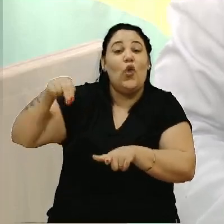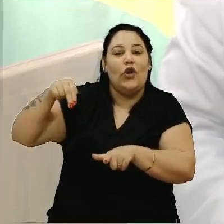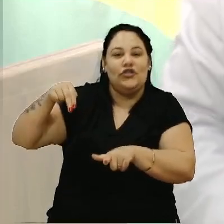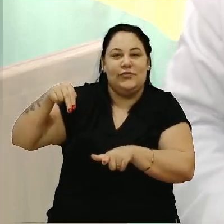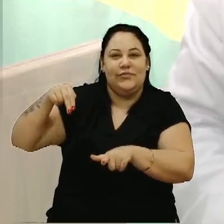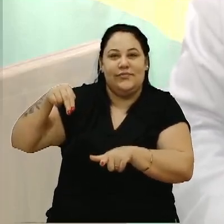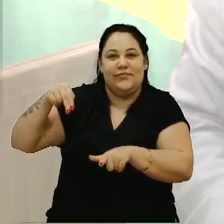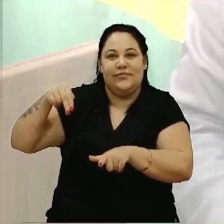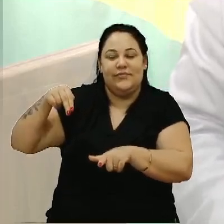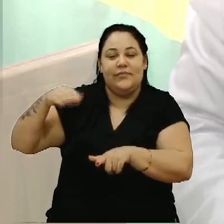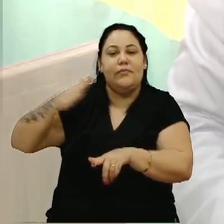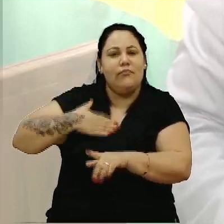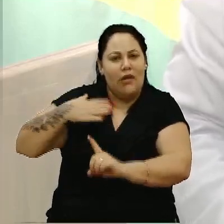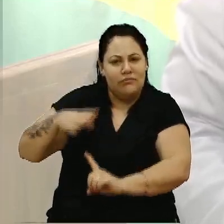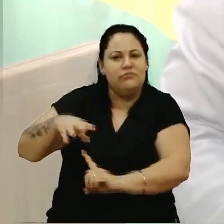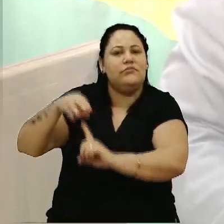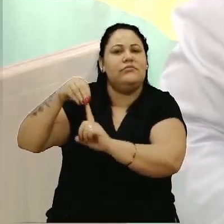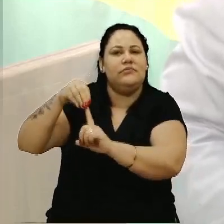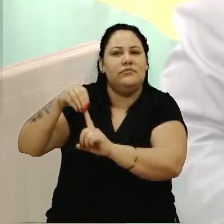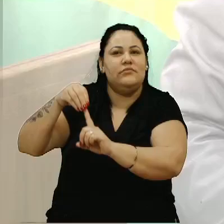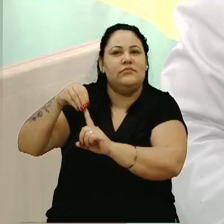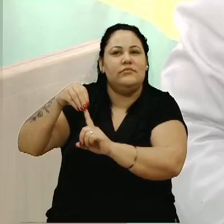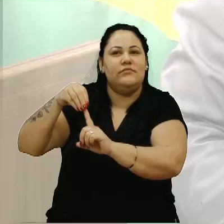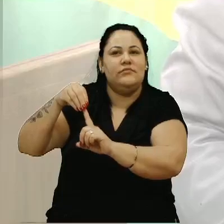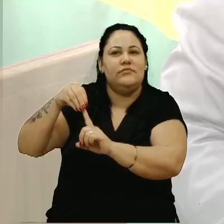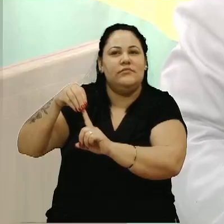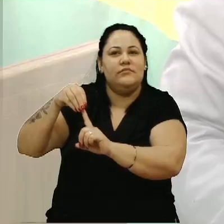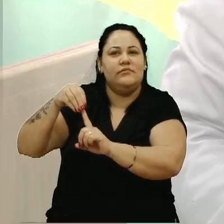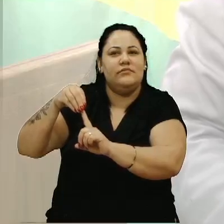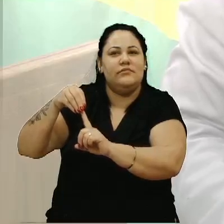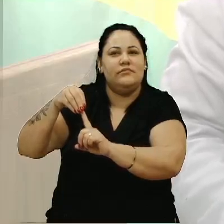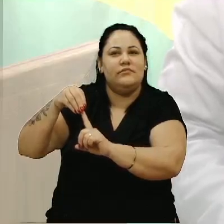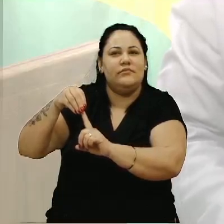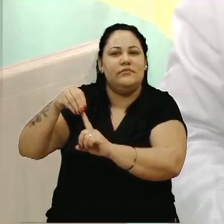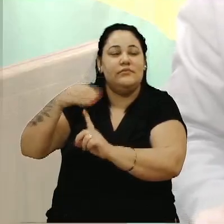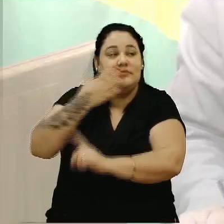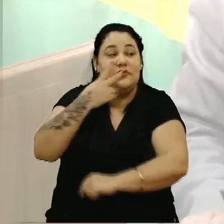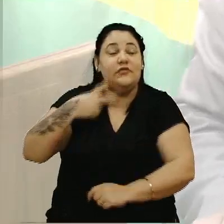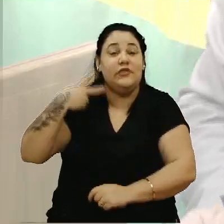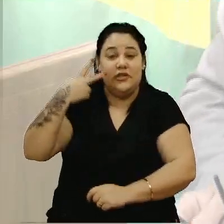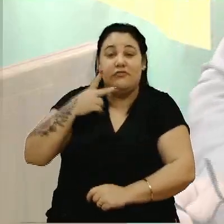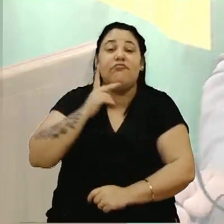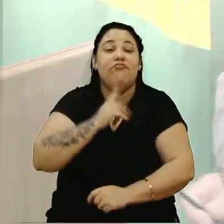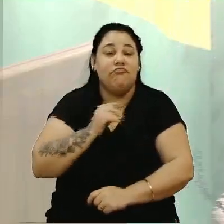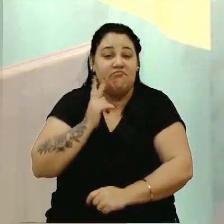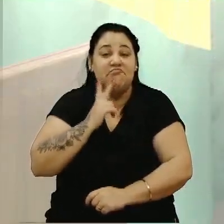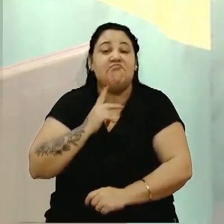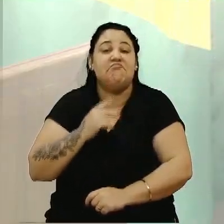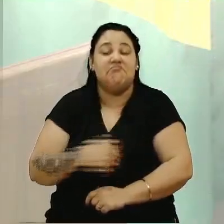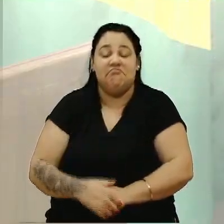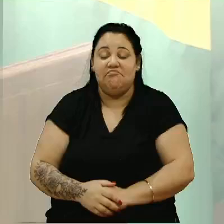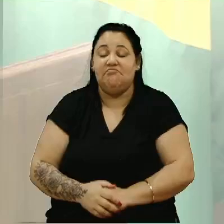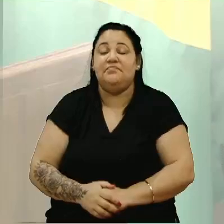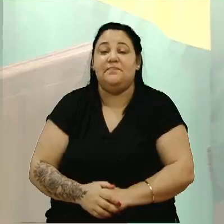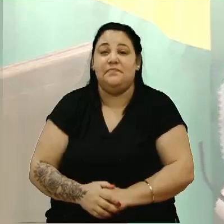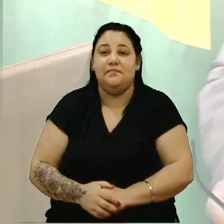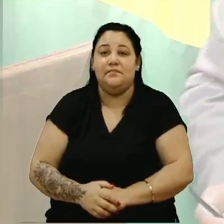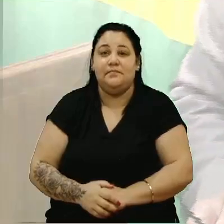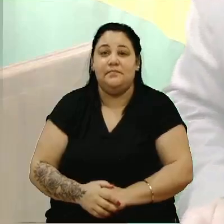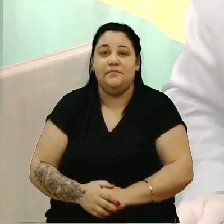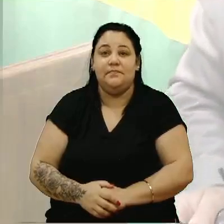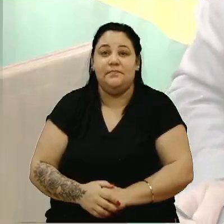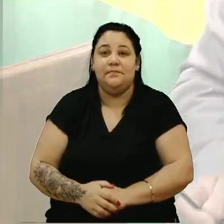minha referência nas lidas comunitárias, vereador Renato Oliveira, por lembrar